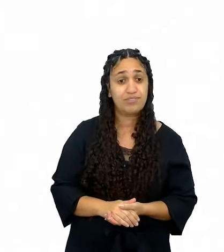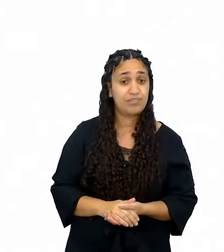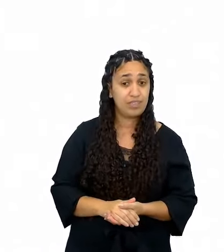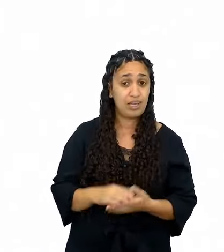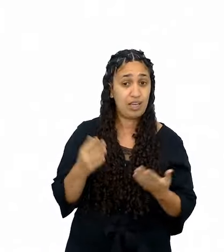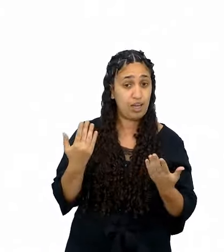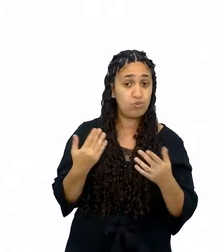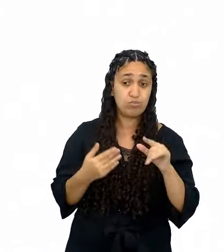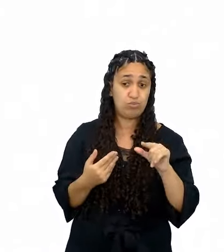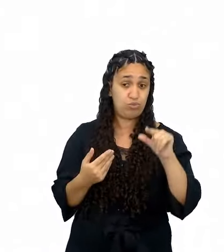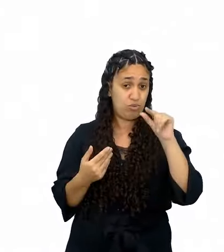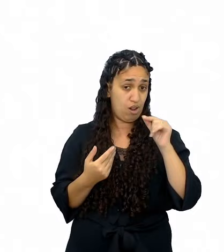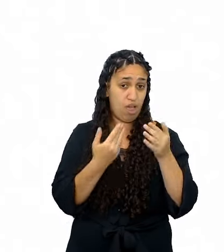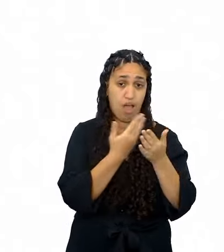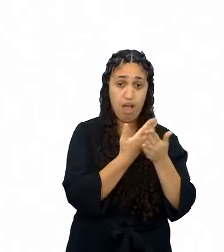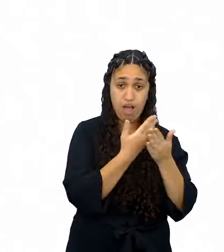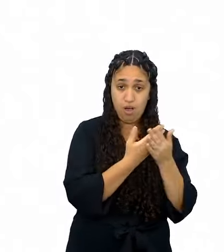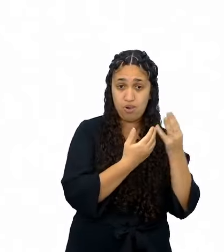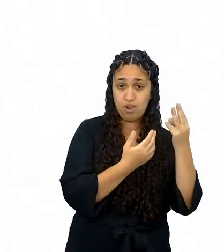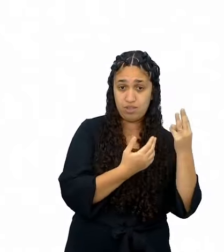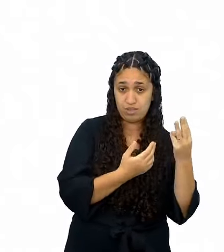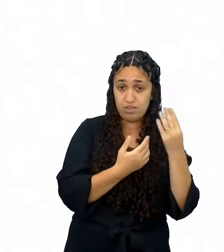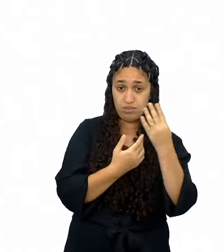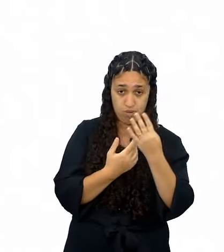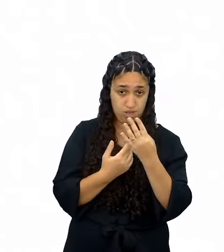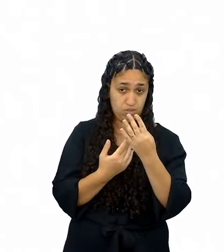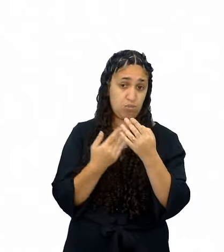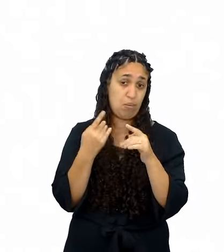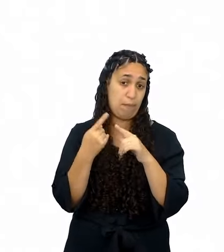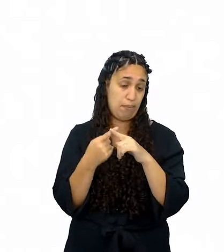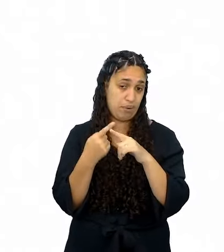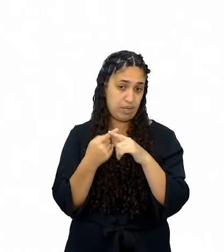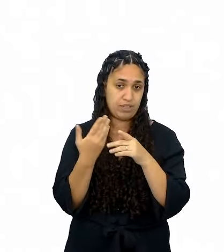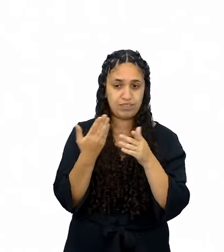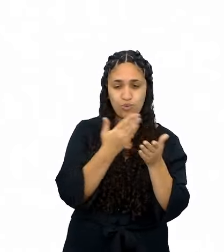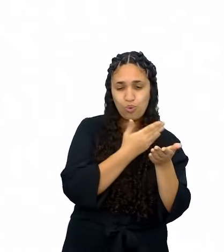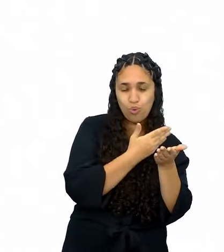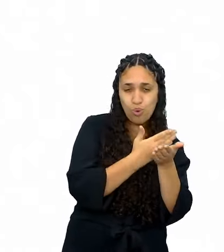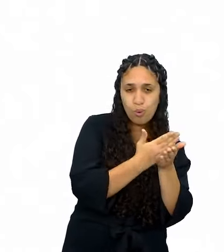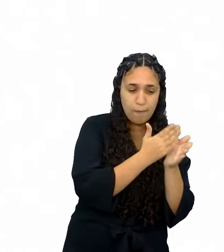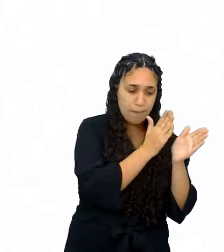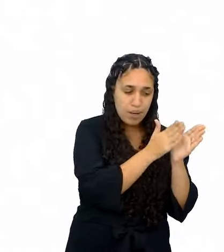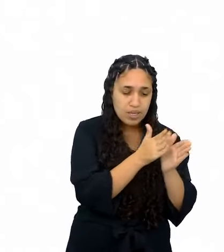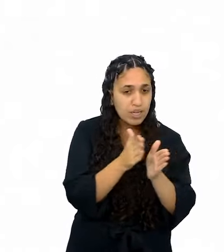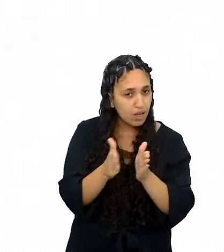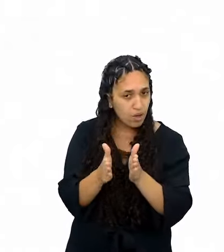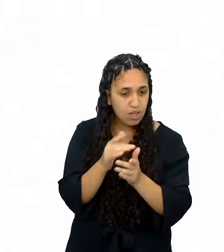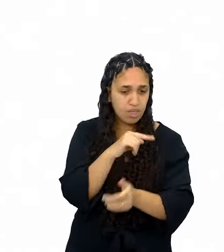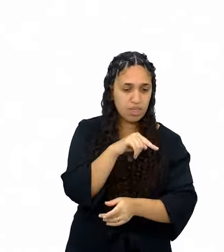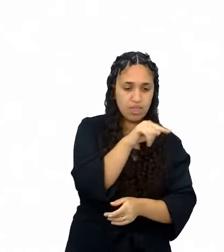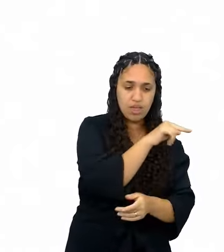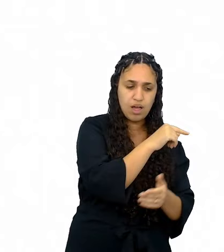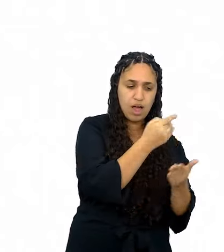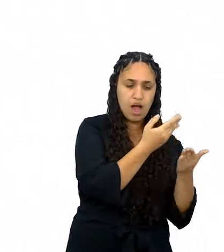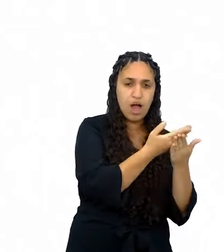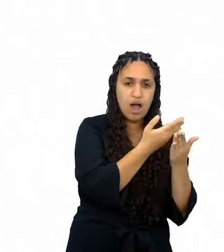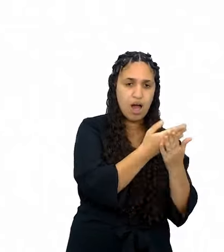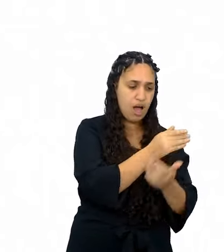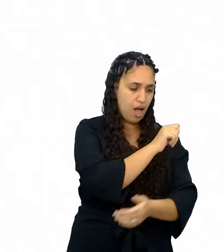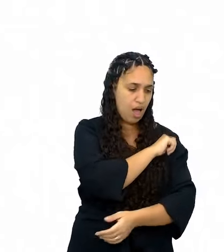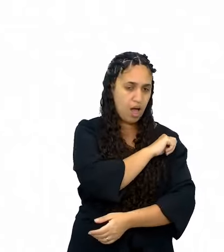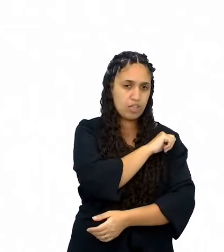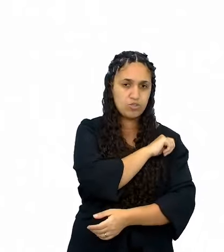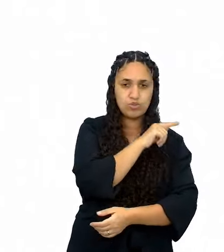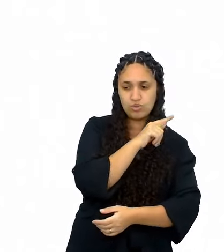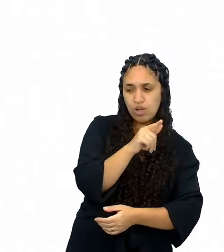os estudantes contarão aí com o professor para modelizar essa prática. Eles terão a oportunidade